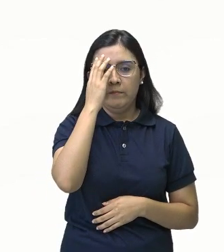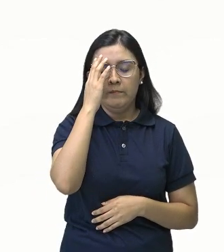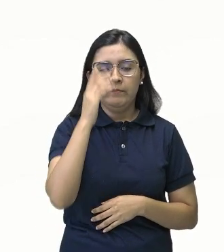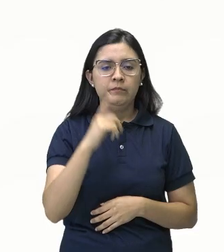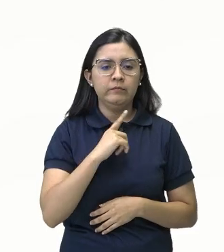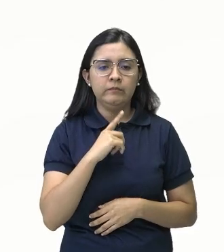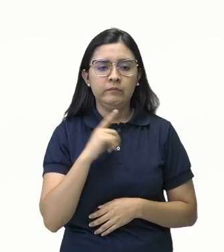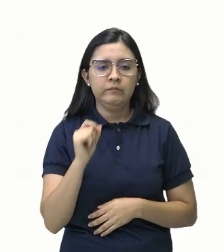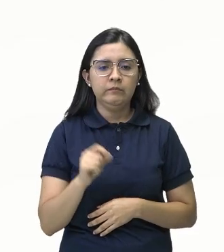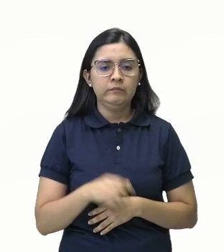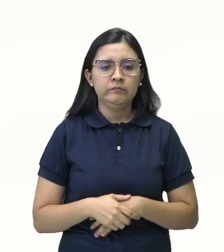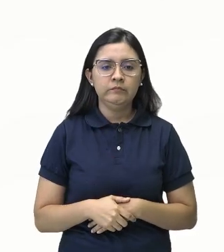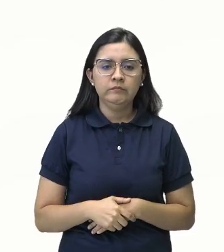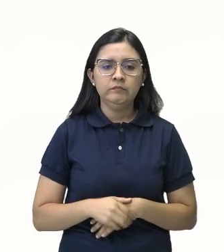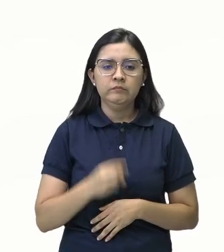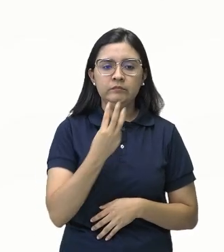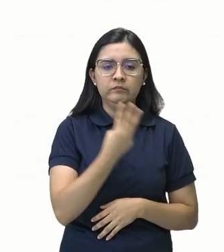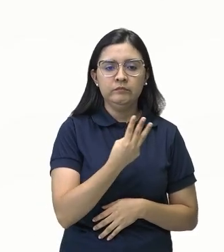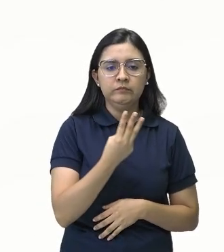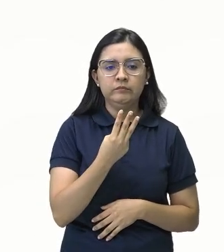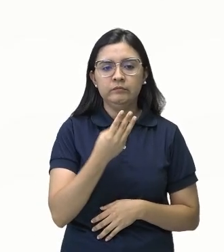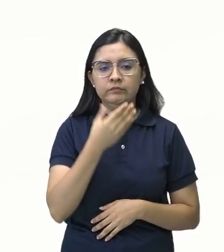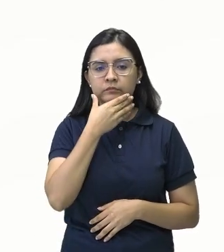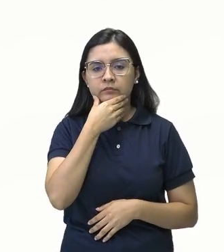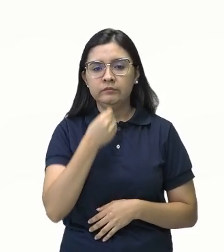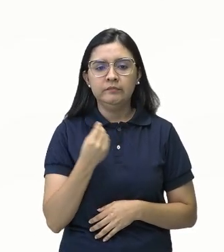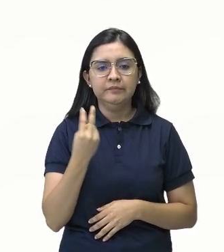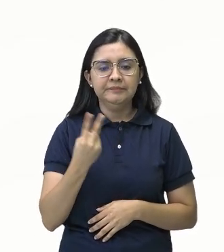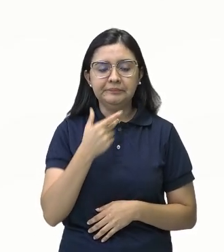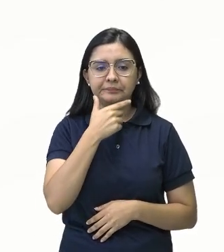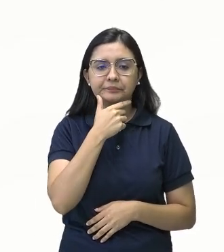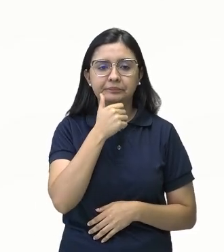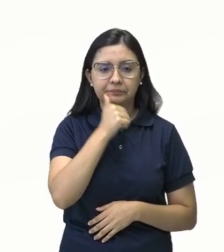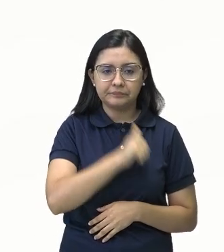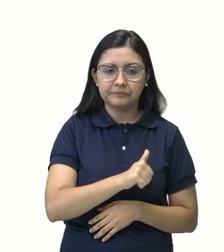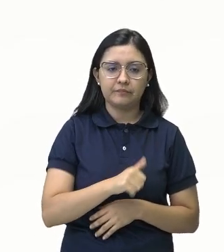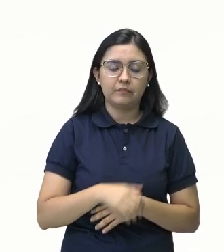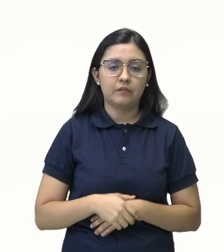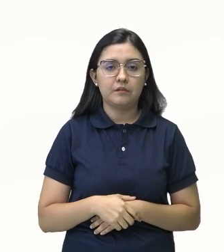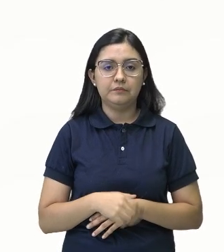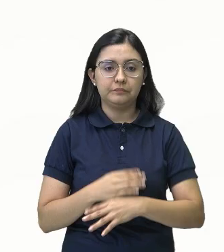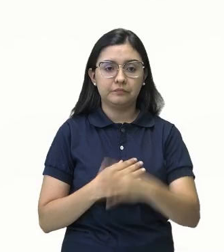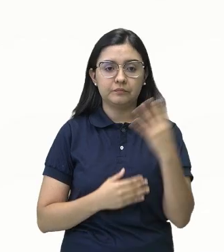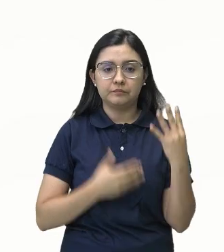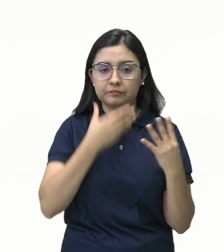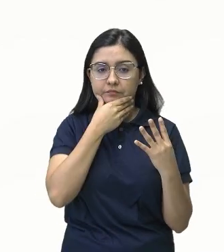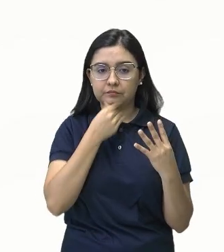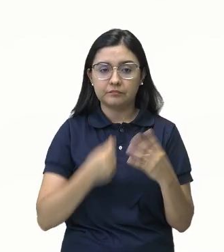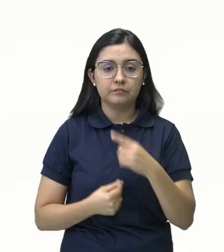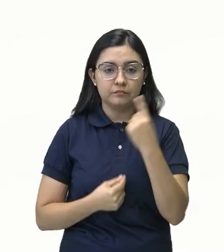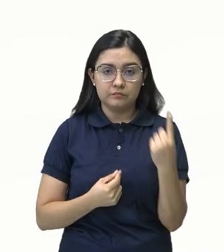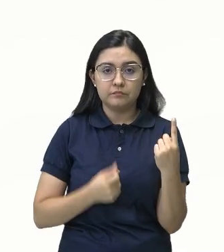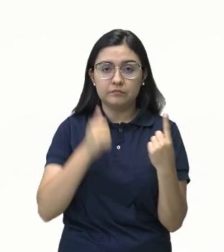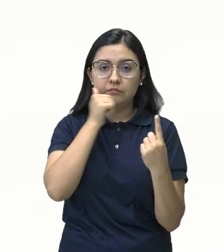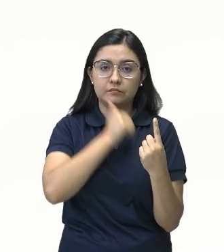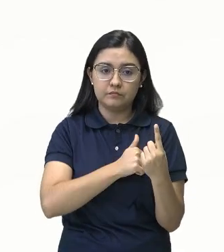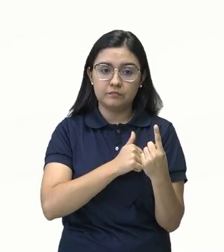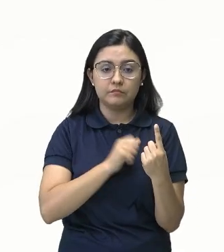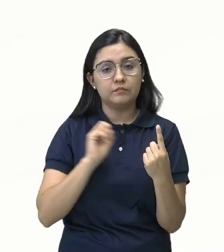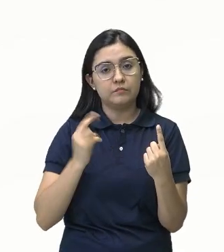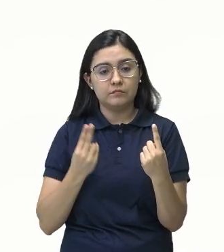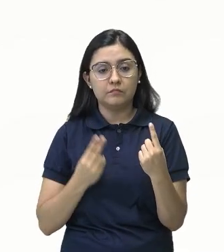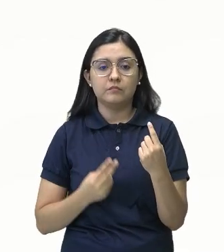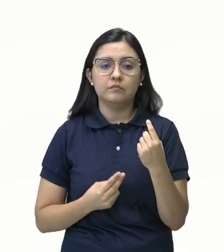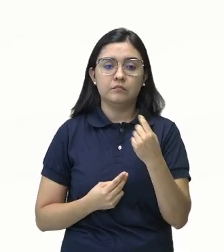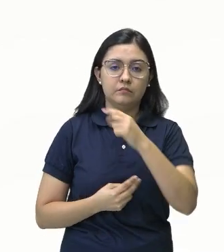eu tenho 3 homens e 2 mulheres, ou eu tenho 4 homens e 1 mulher, ou eu